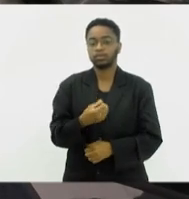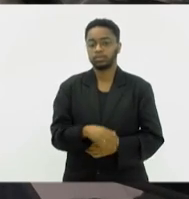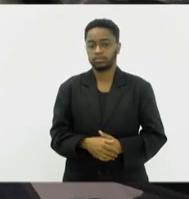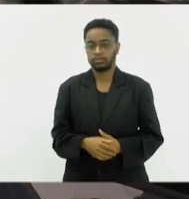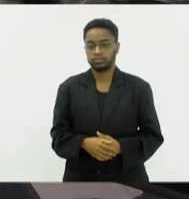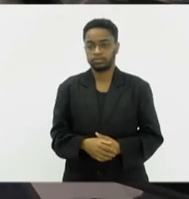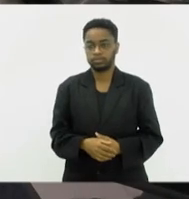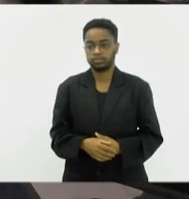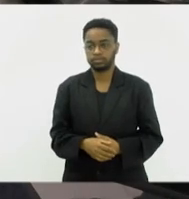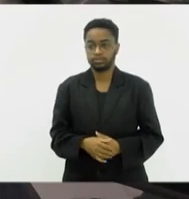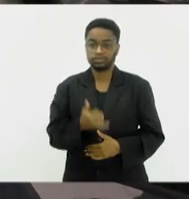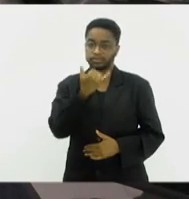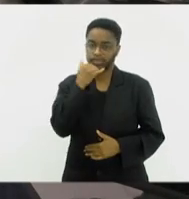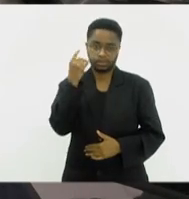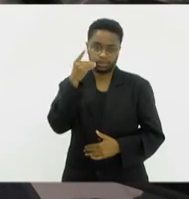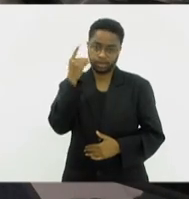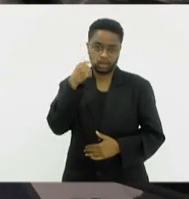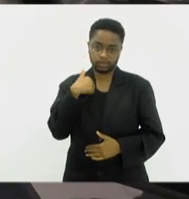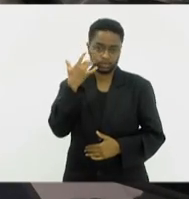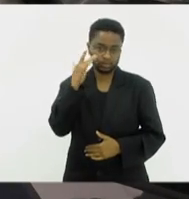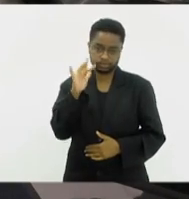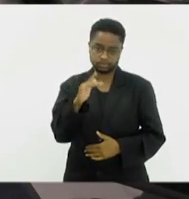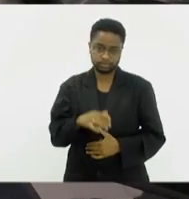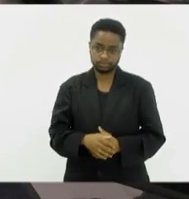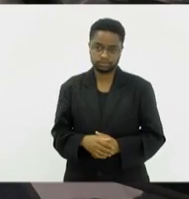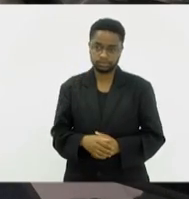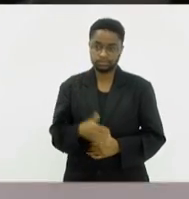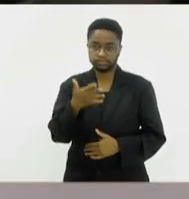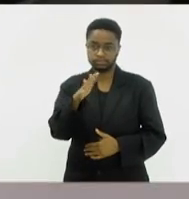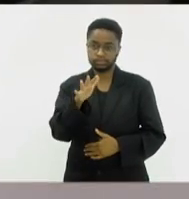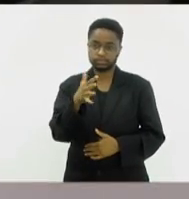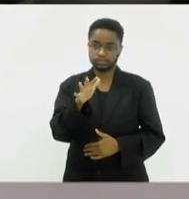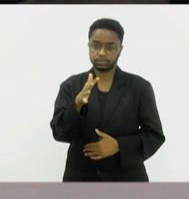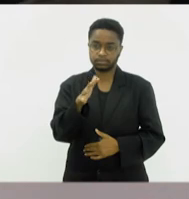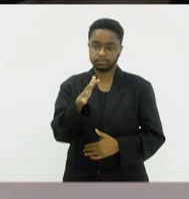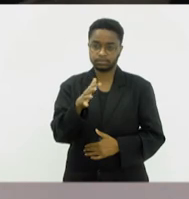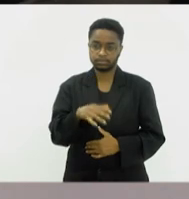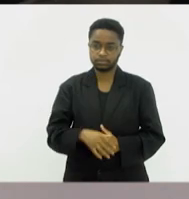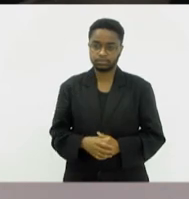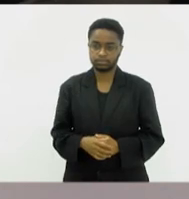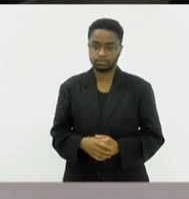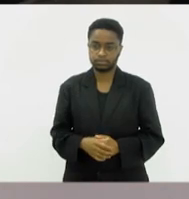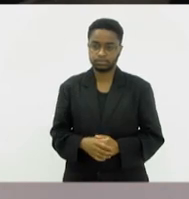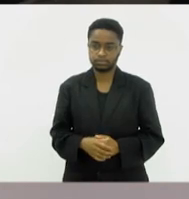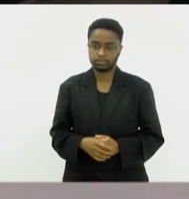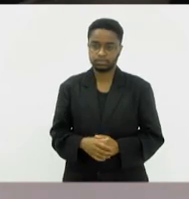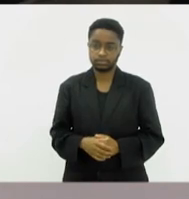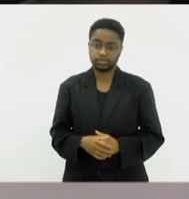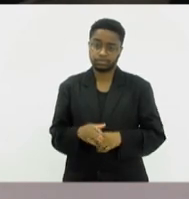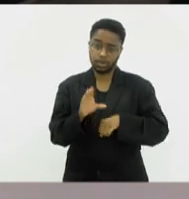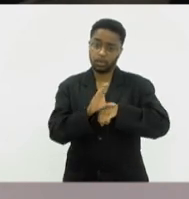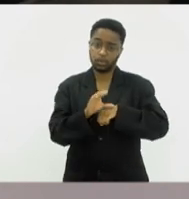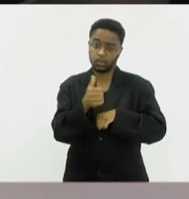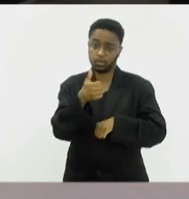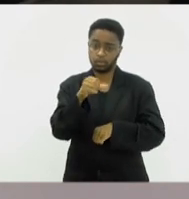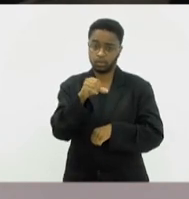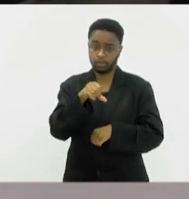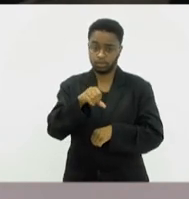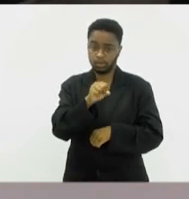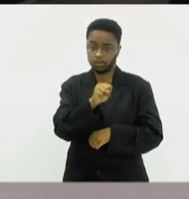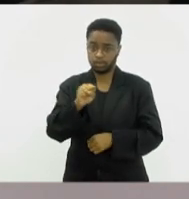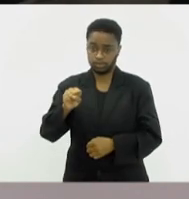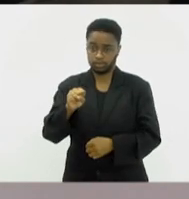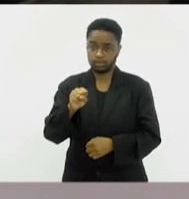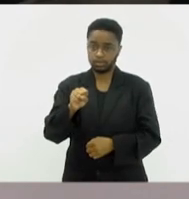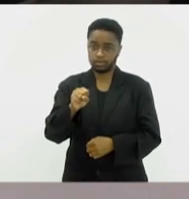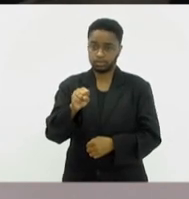existe? Desculpa, deputada, eu não sei. Mais ou menos. Mais ou menos. Imagino que logo após a Constituição de 88 deve ter tido. A do CAPCI foi formada